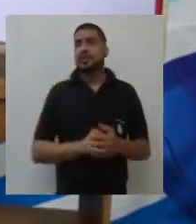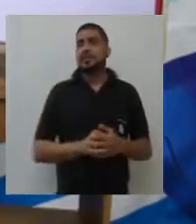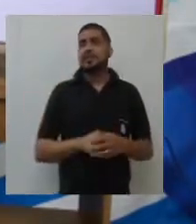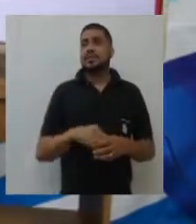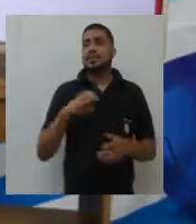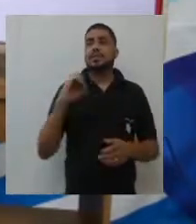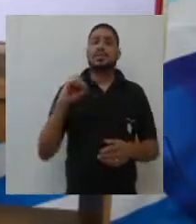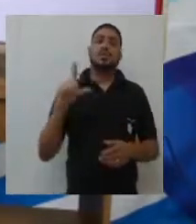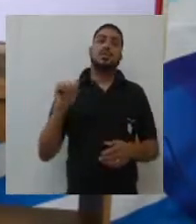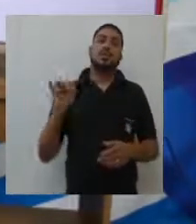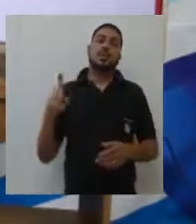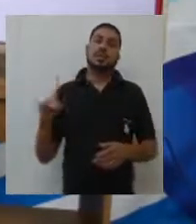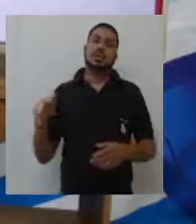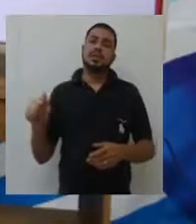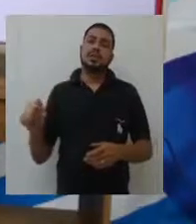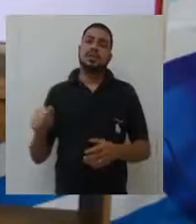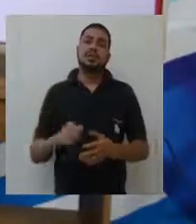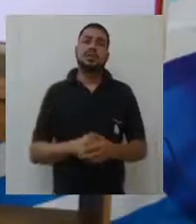coloidal? Eu acho que é